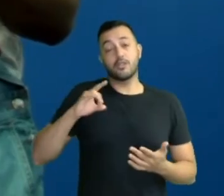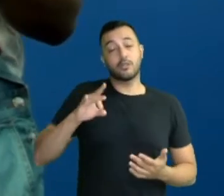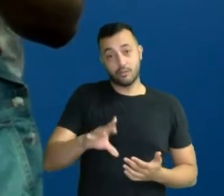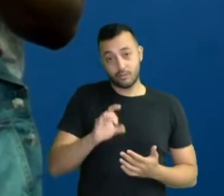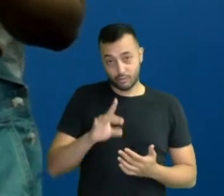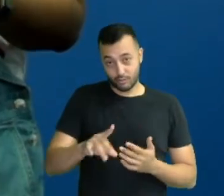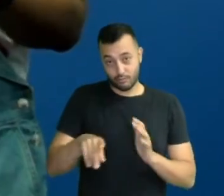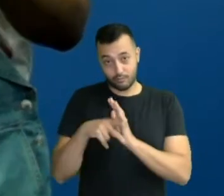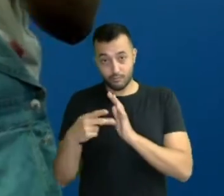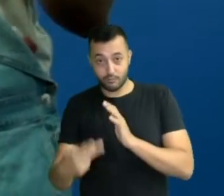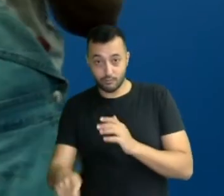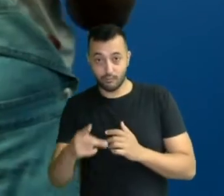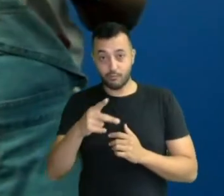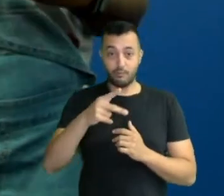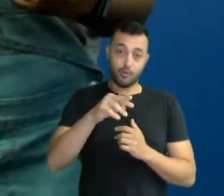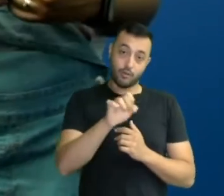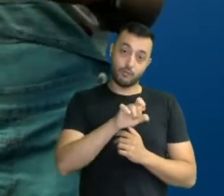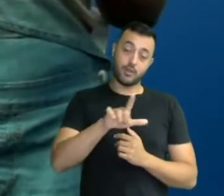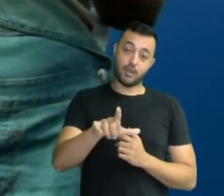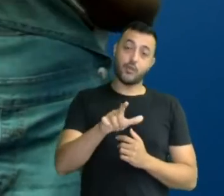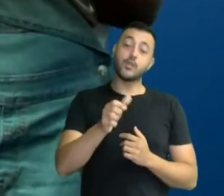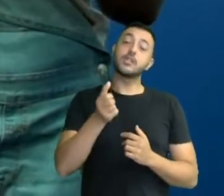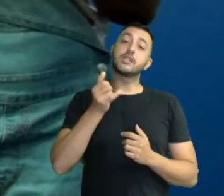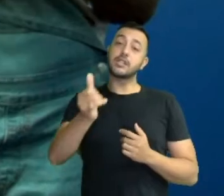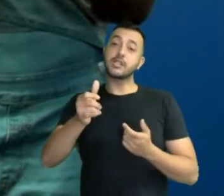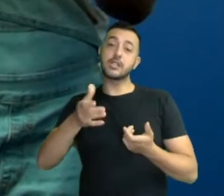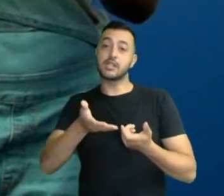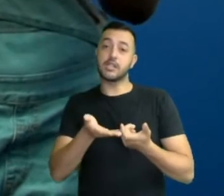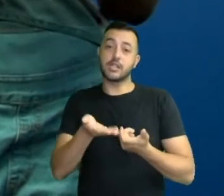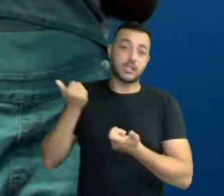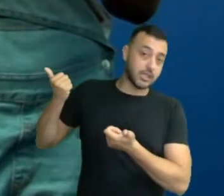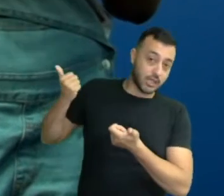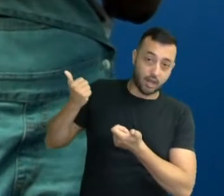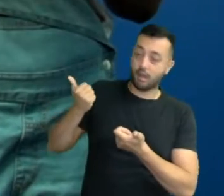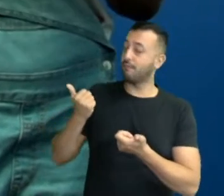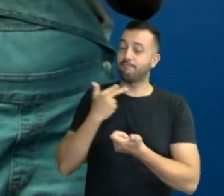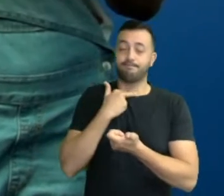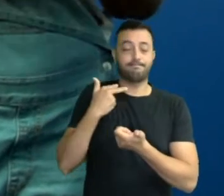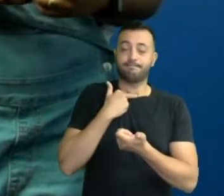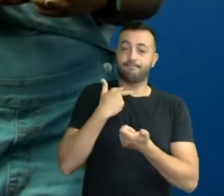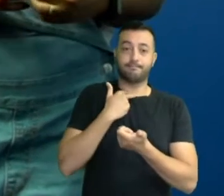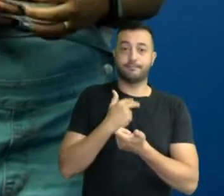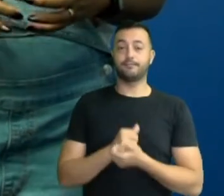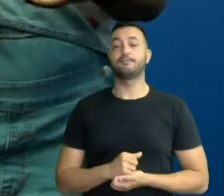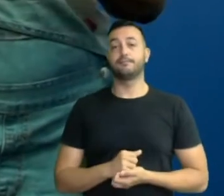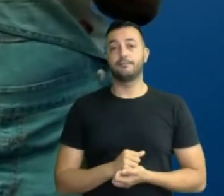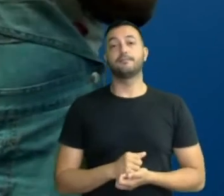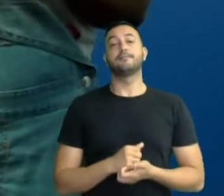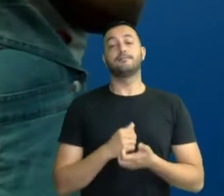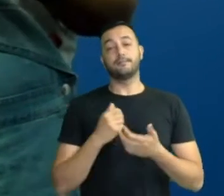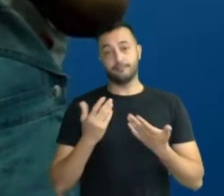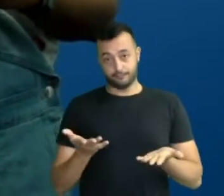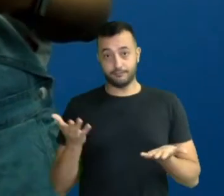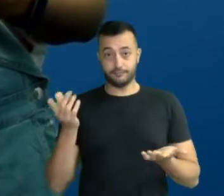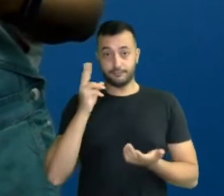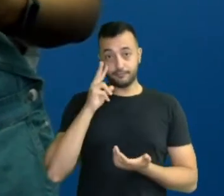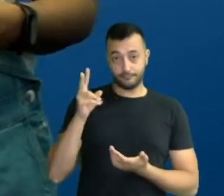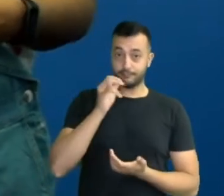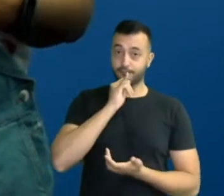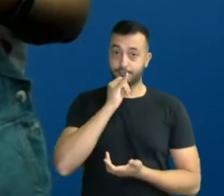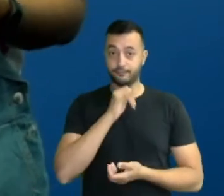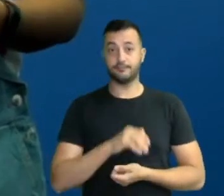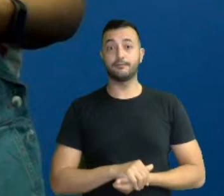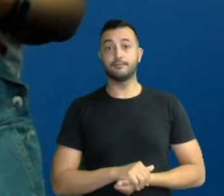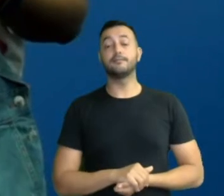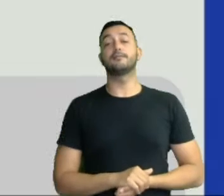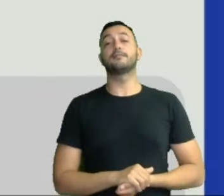forma pronominal, ele não pode ser utilizado sem o pronome átono. E aí a gente vai ver alguns exemplos,